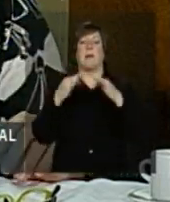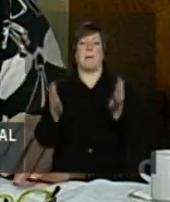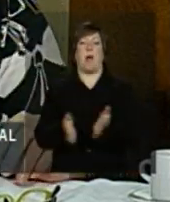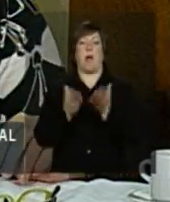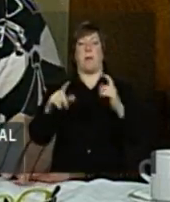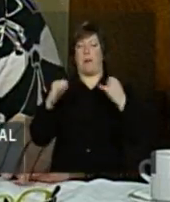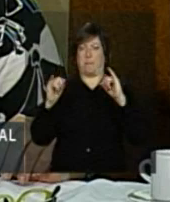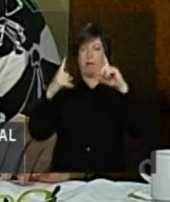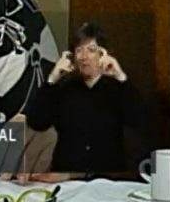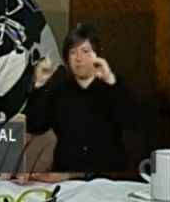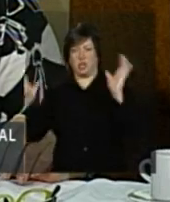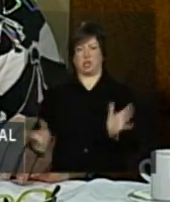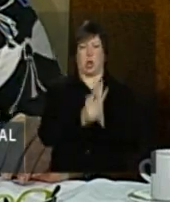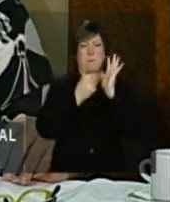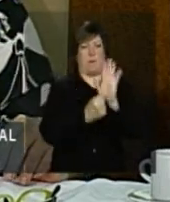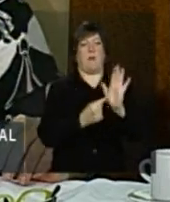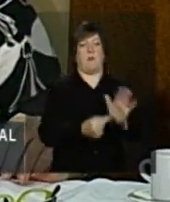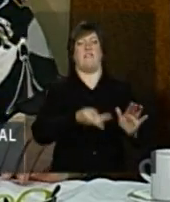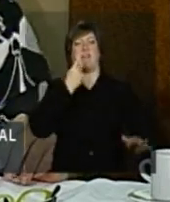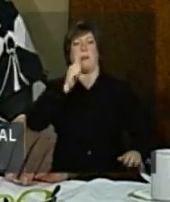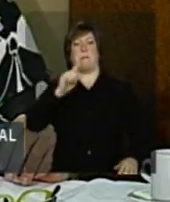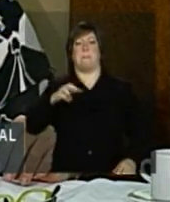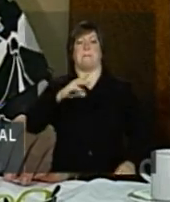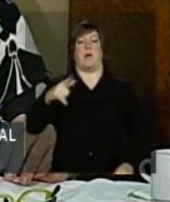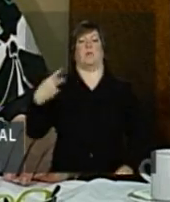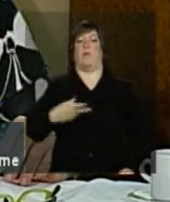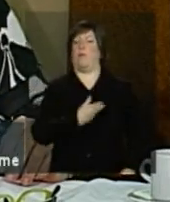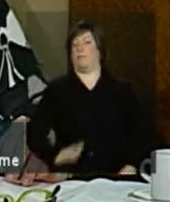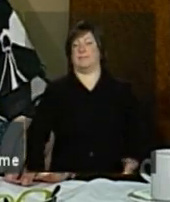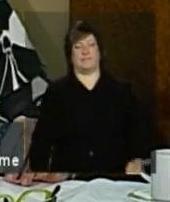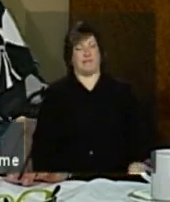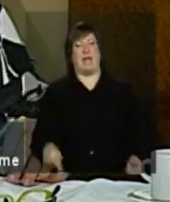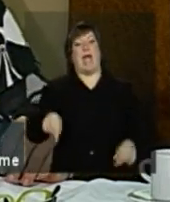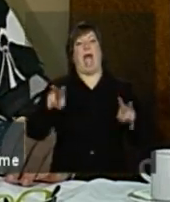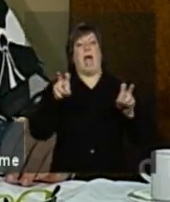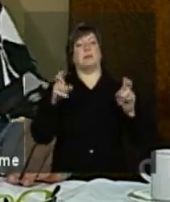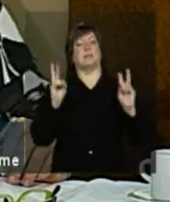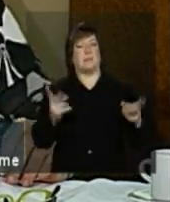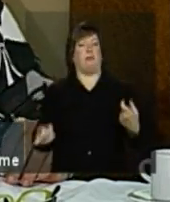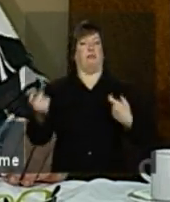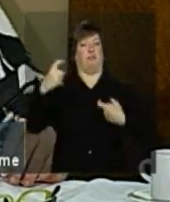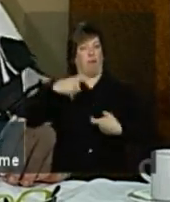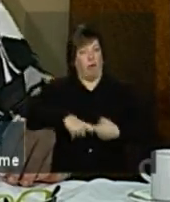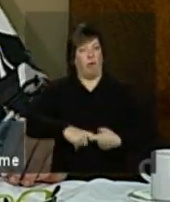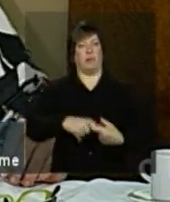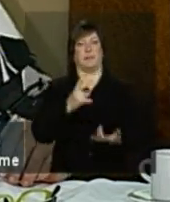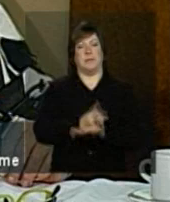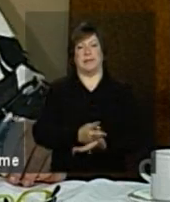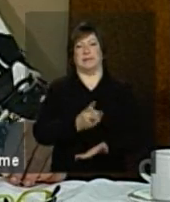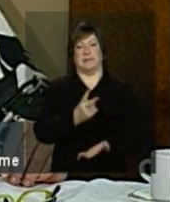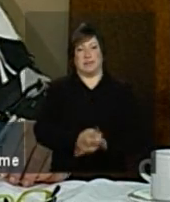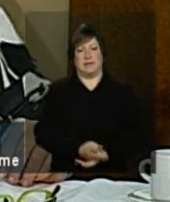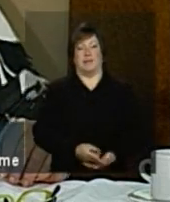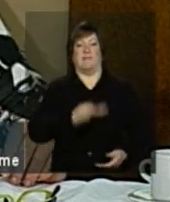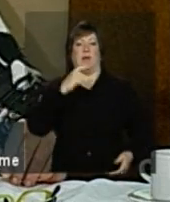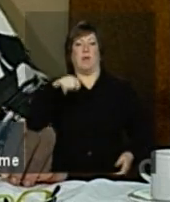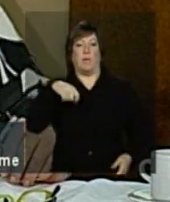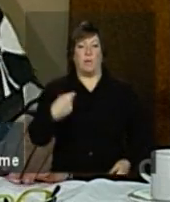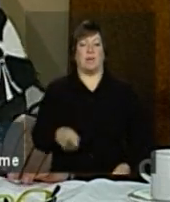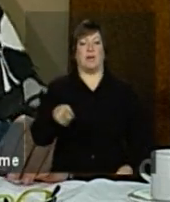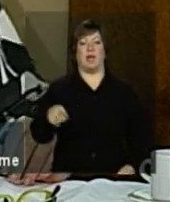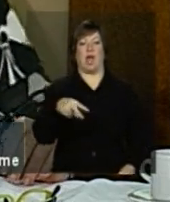eu acho que a gente tem que estar sempre alerta porque sempre volta o assunto e volta de novo naquela mesma história que é pegar Nordestino no